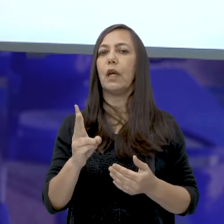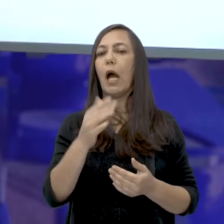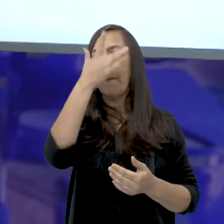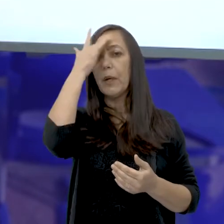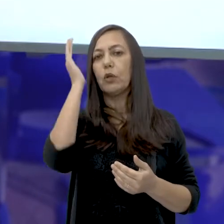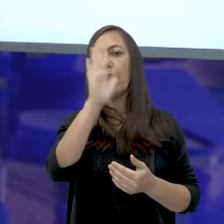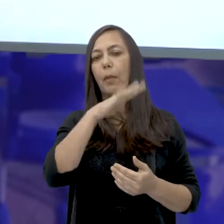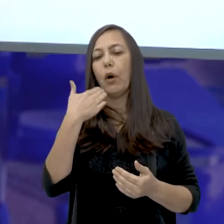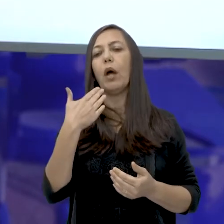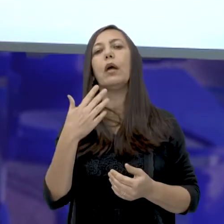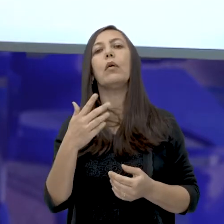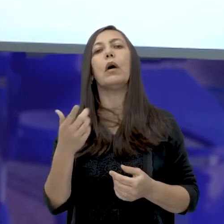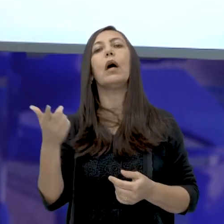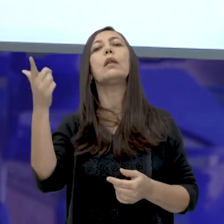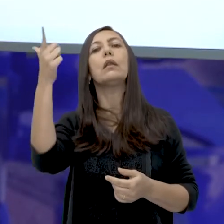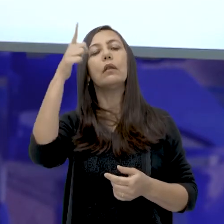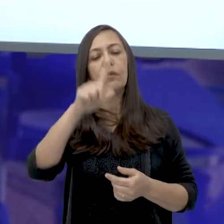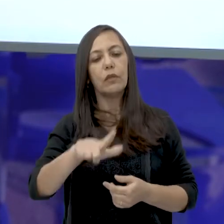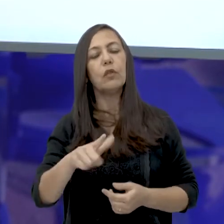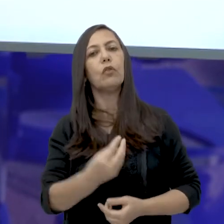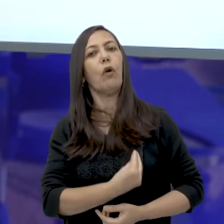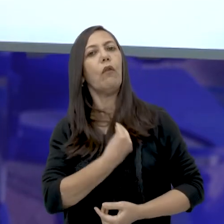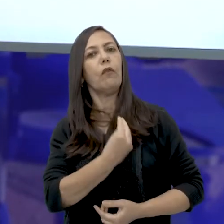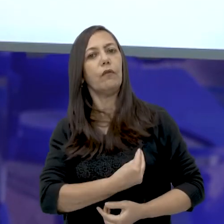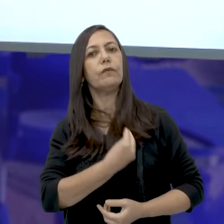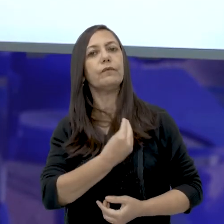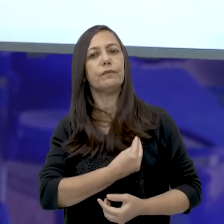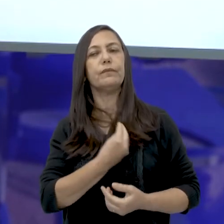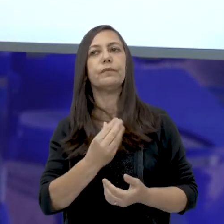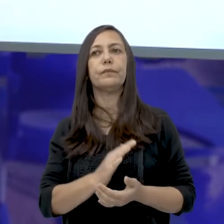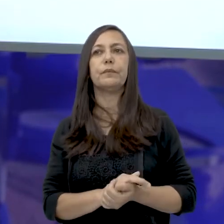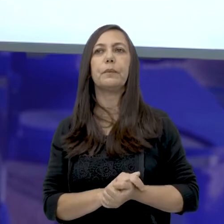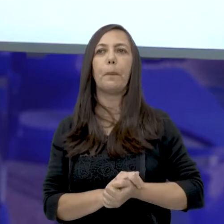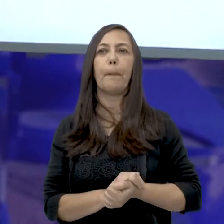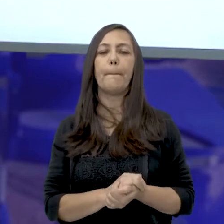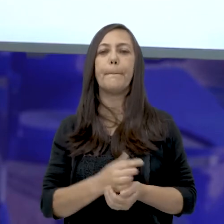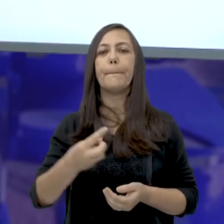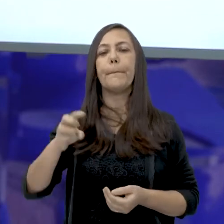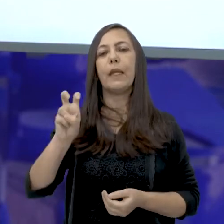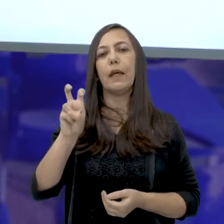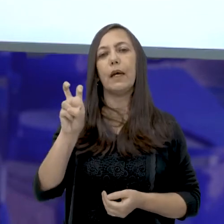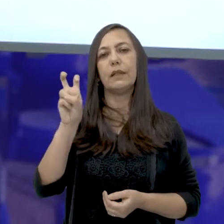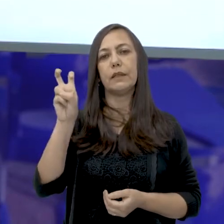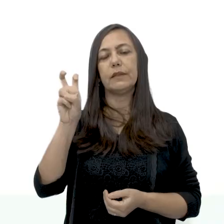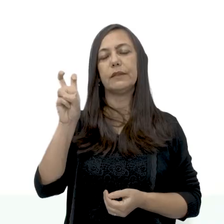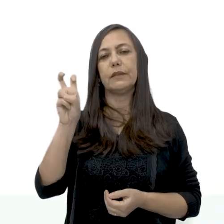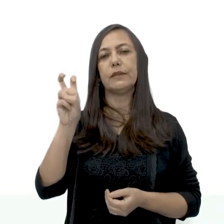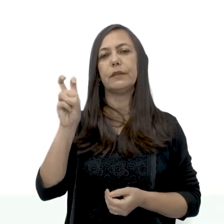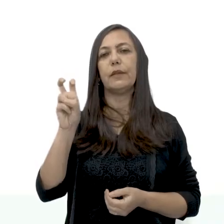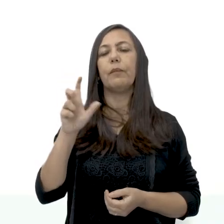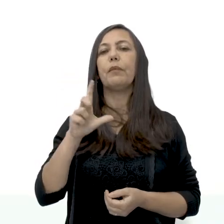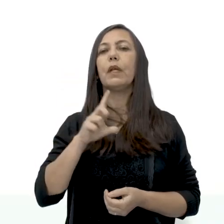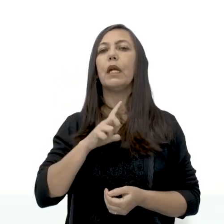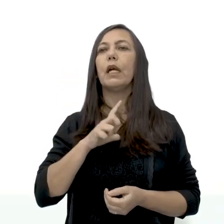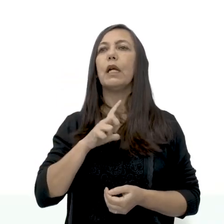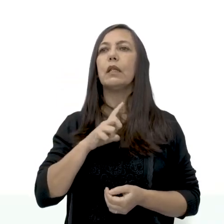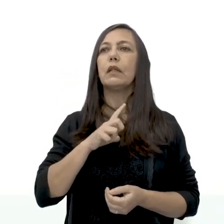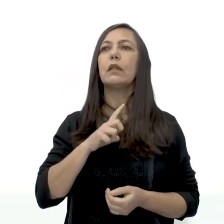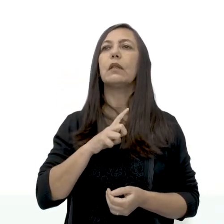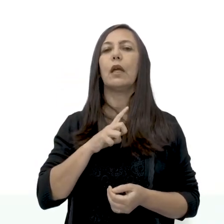Então, acredita e ensina que os espíritos encarnam apenas em seres humanos. Essa é a ideia do espiritismo, porque